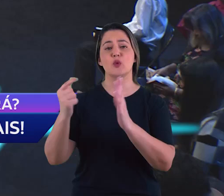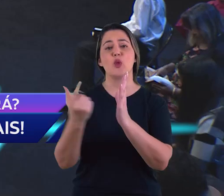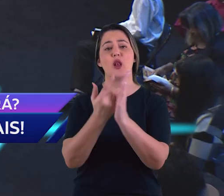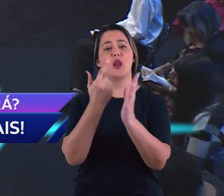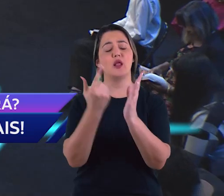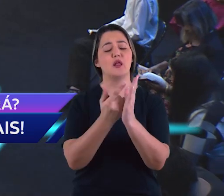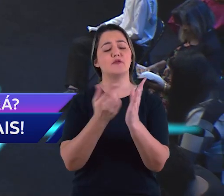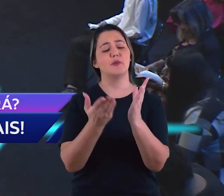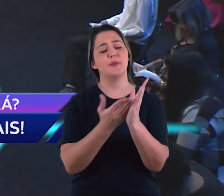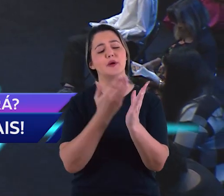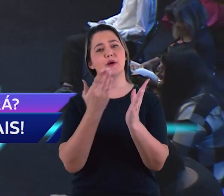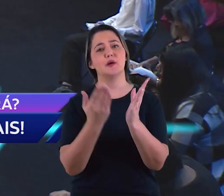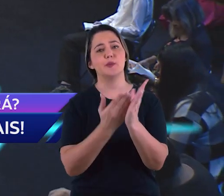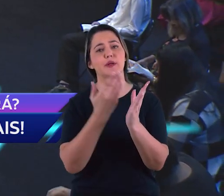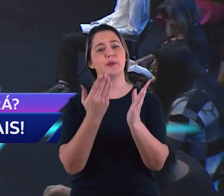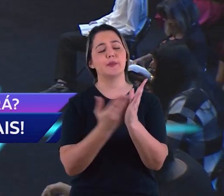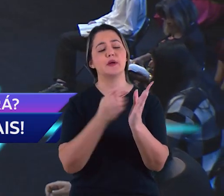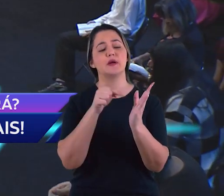que fala